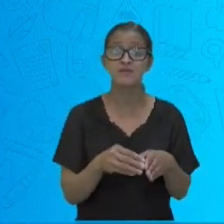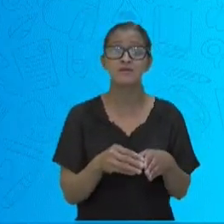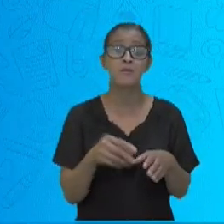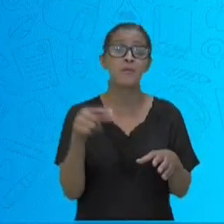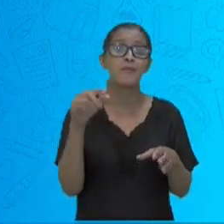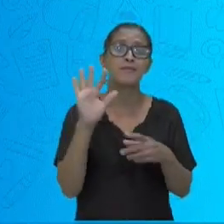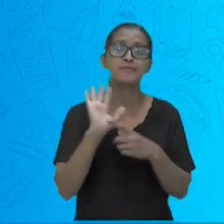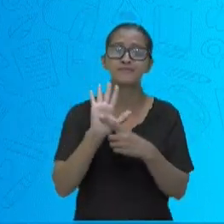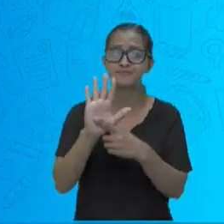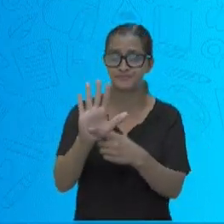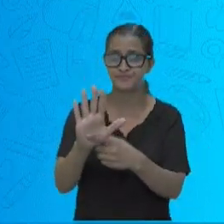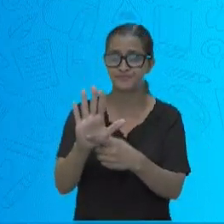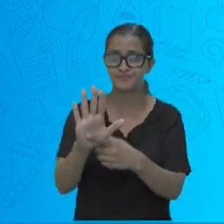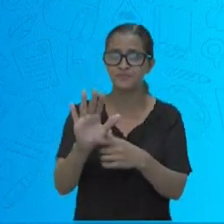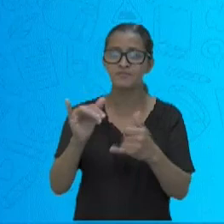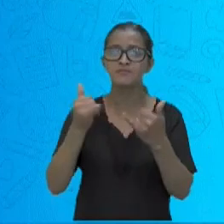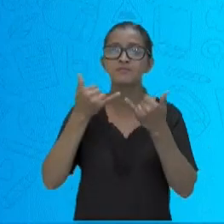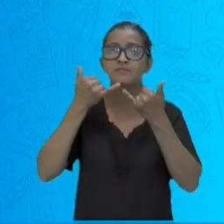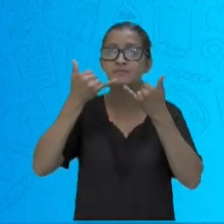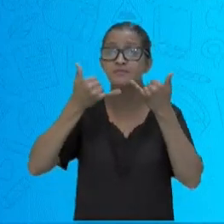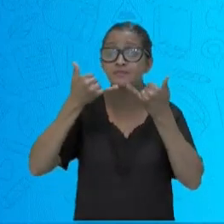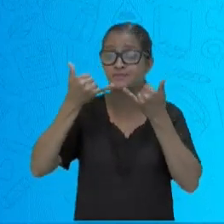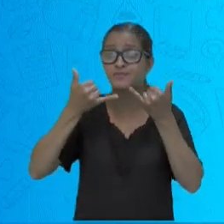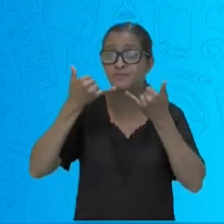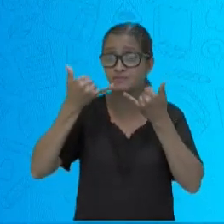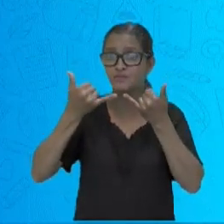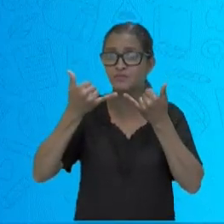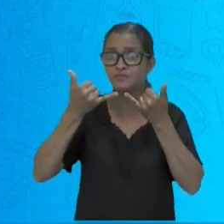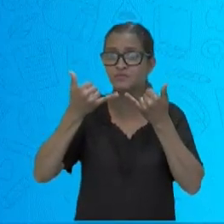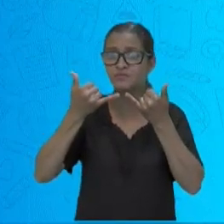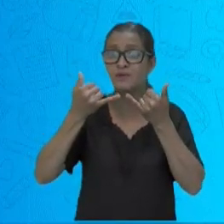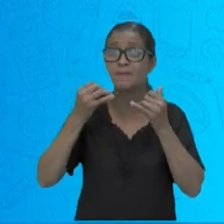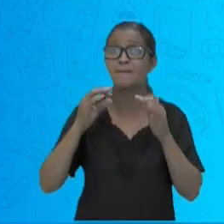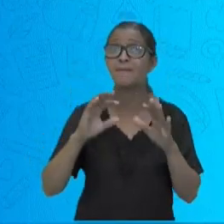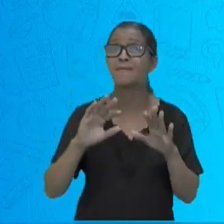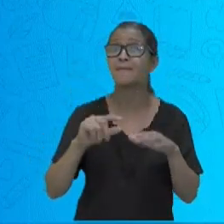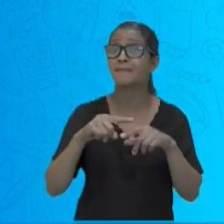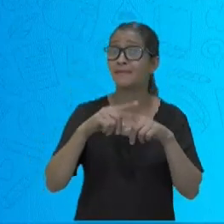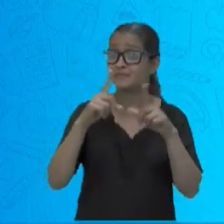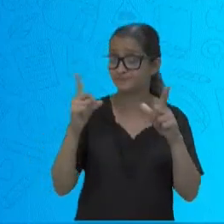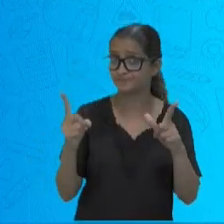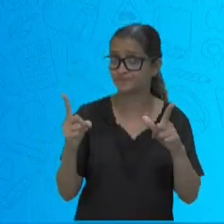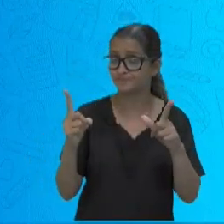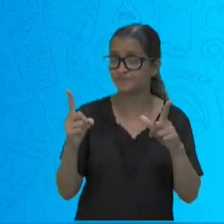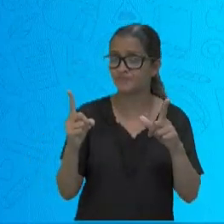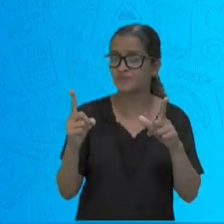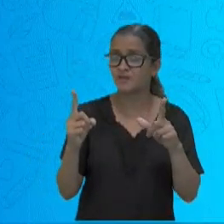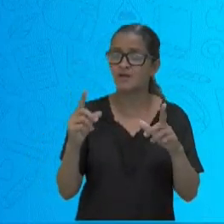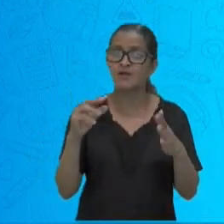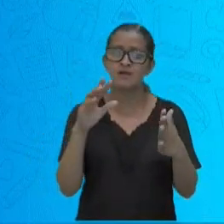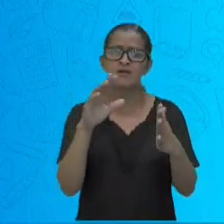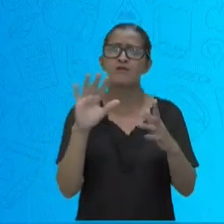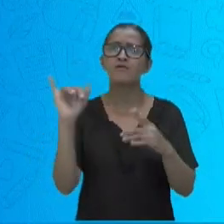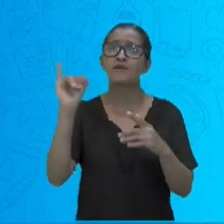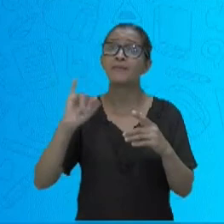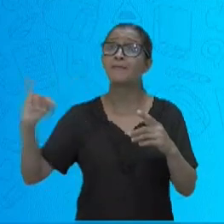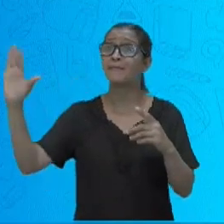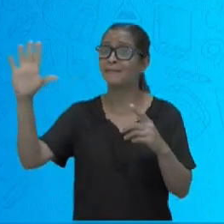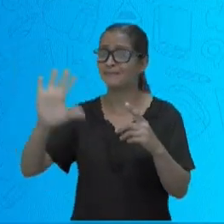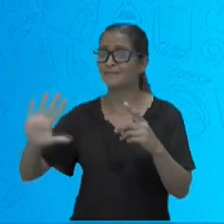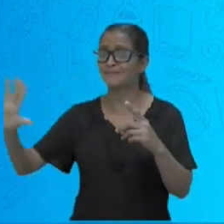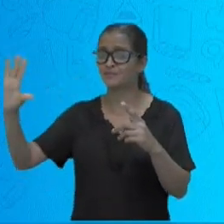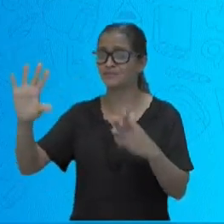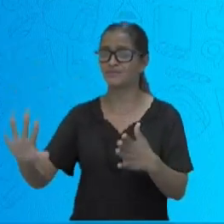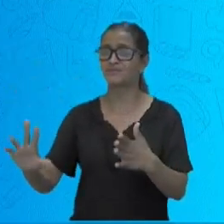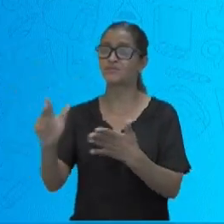informações, todos os seus dados de maneira desenhada, para que nós possamos entender visualmente. Você já